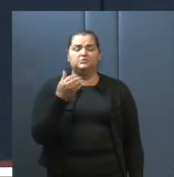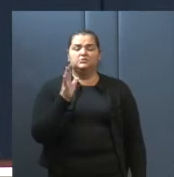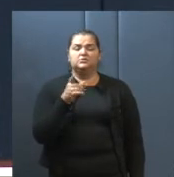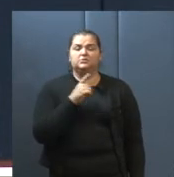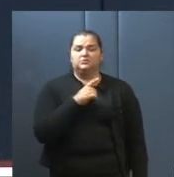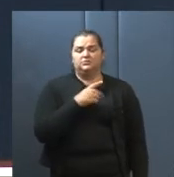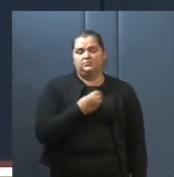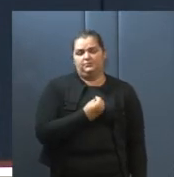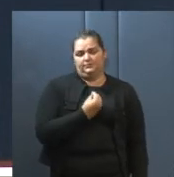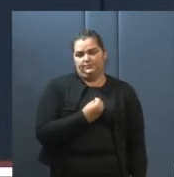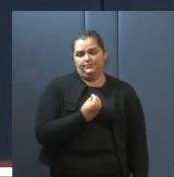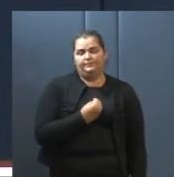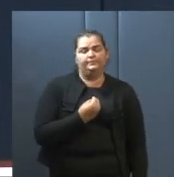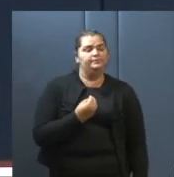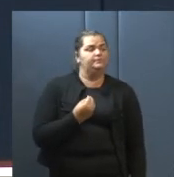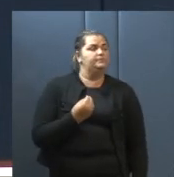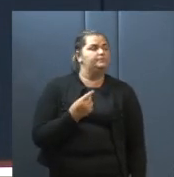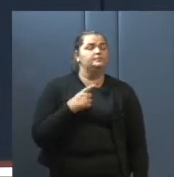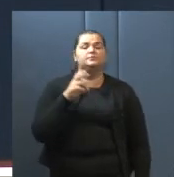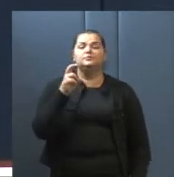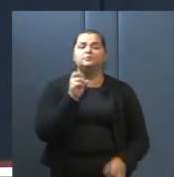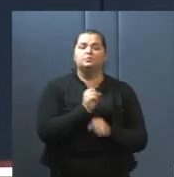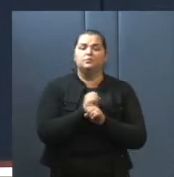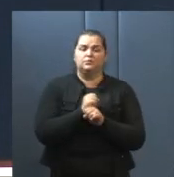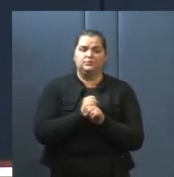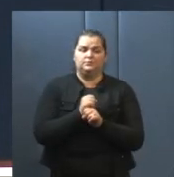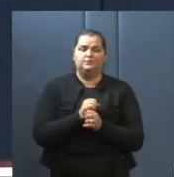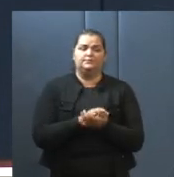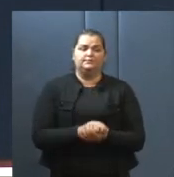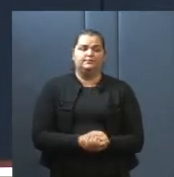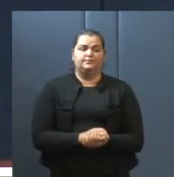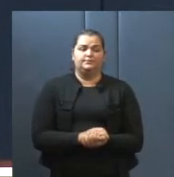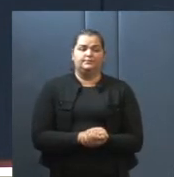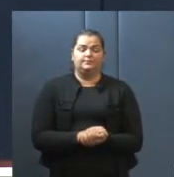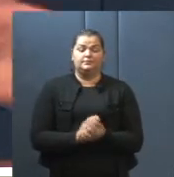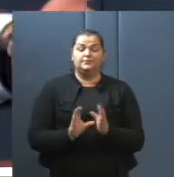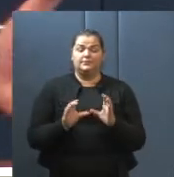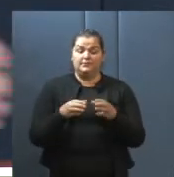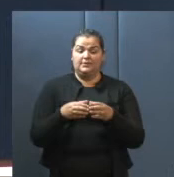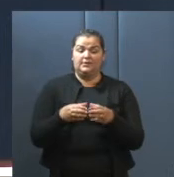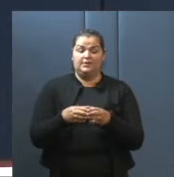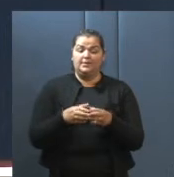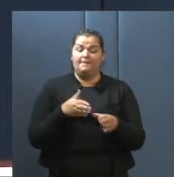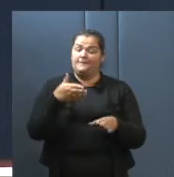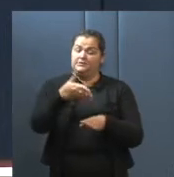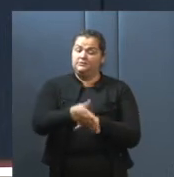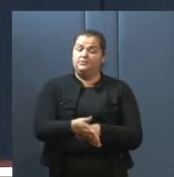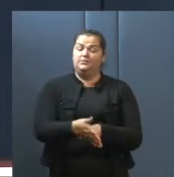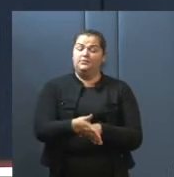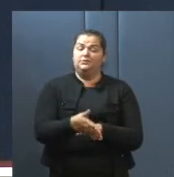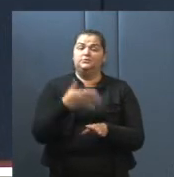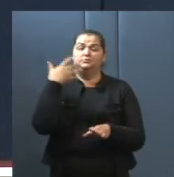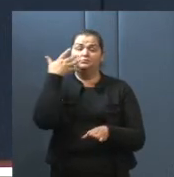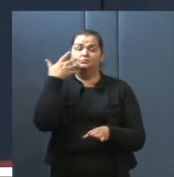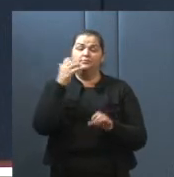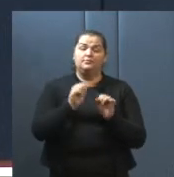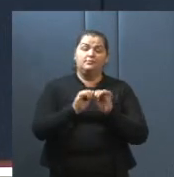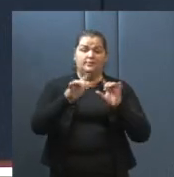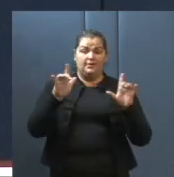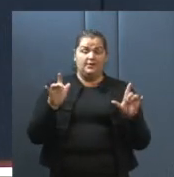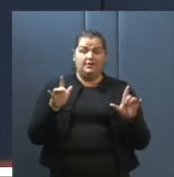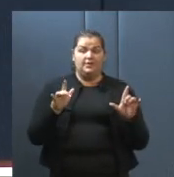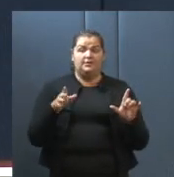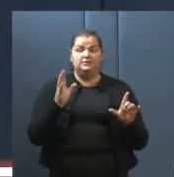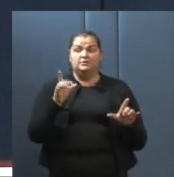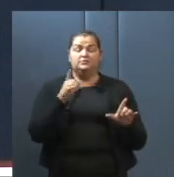estava. Eu acredito que deve ter uns 5 anos. O membro ad hoc, ele participa da sessão aberta, mas geralmente ele